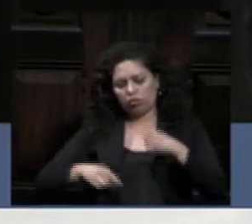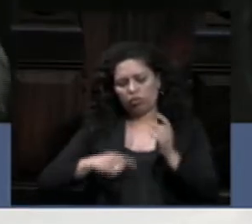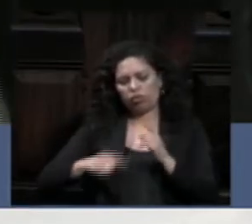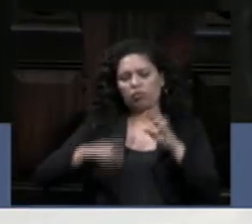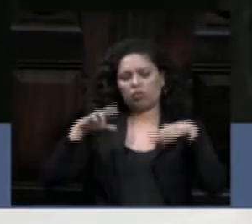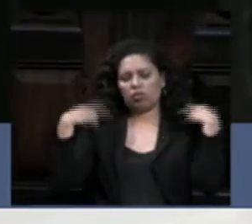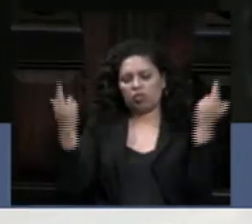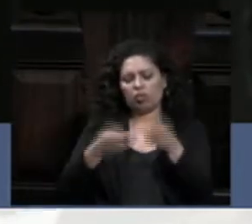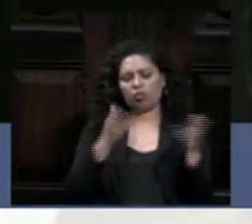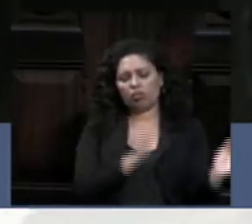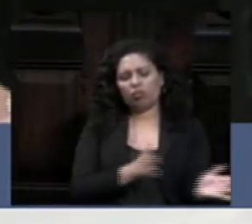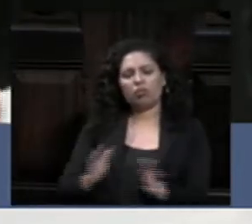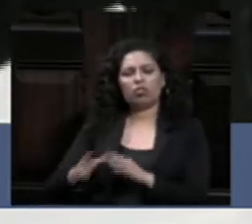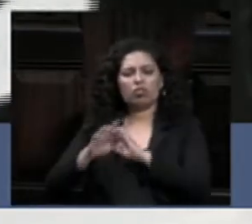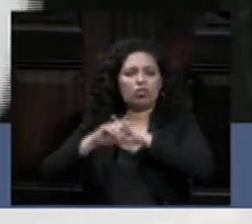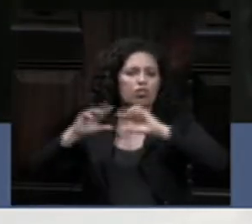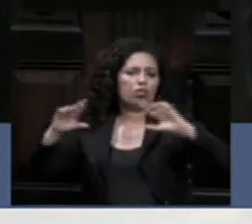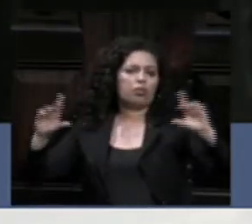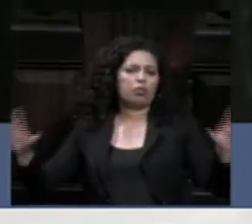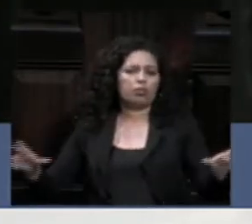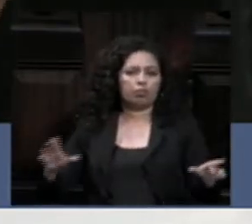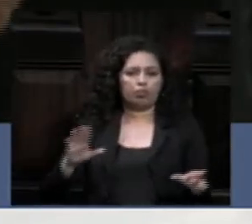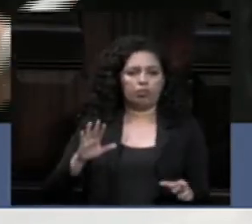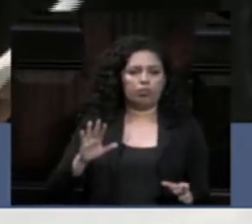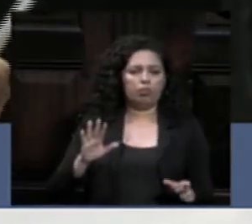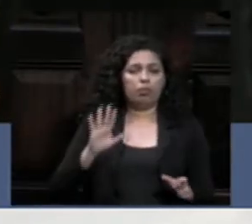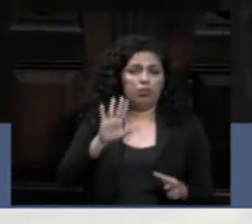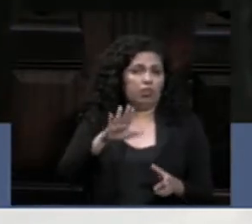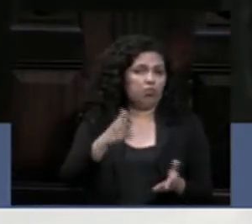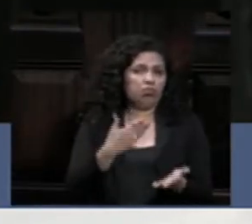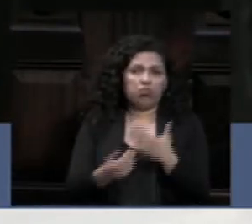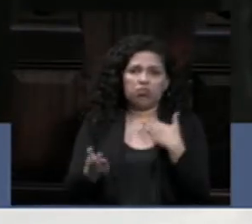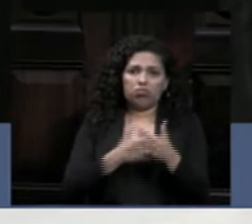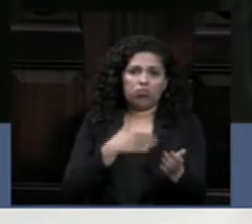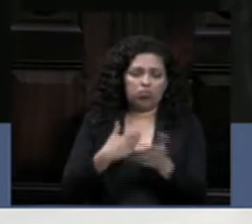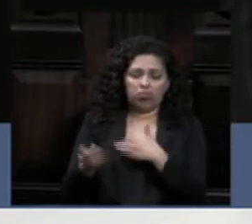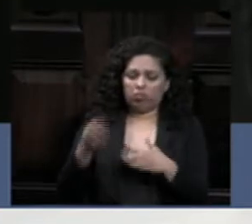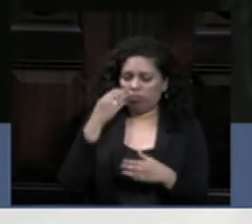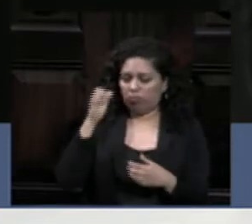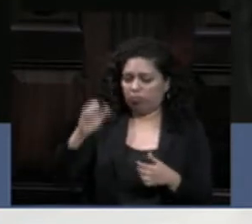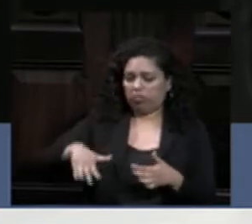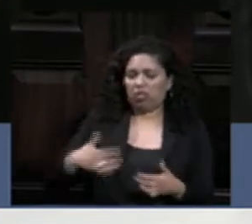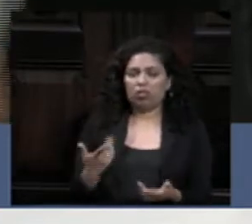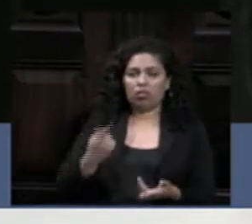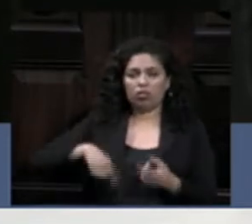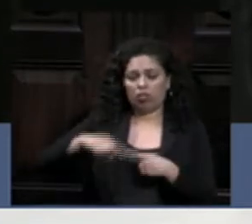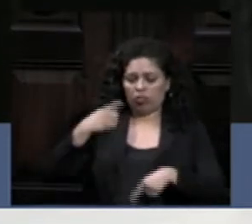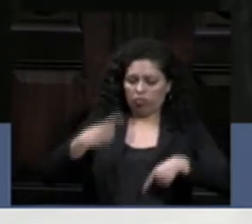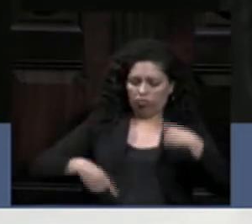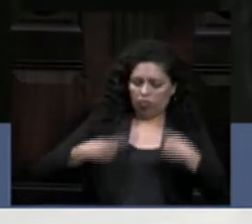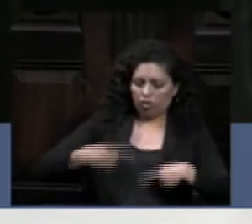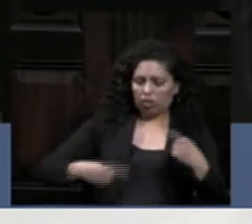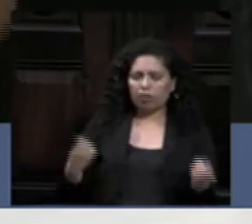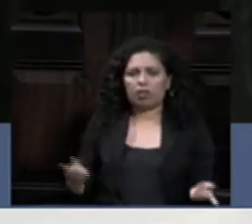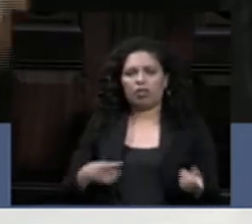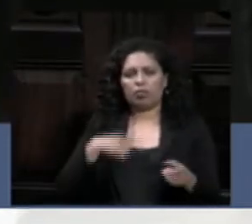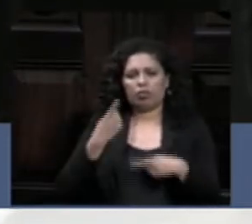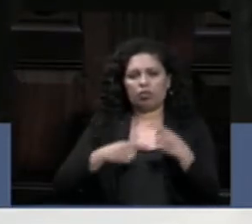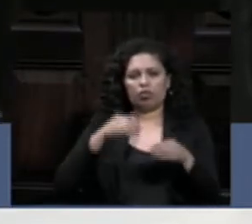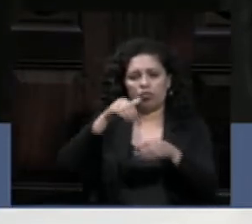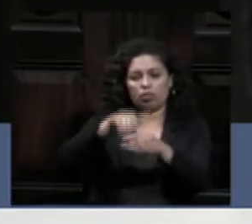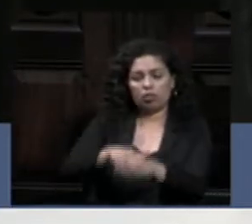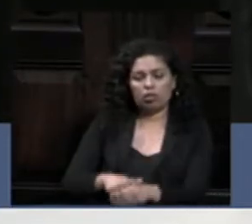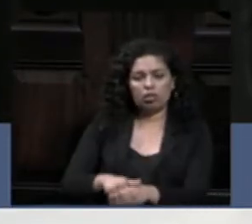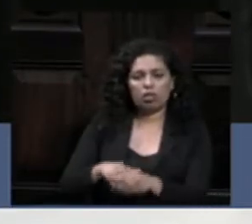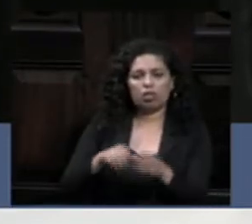sessões, em audiências públicas. Agora, de que adianta votarmos, de que adianta legislarmos, se falta